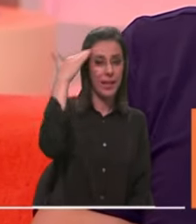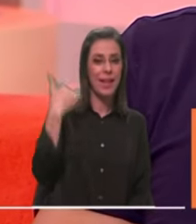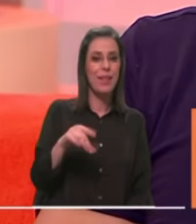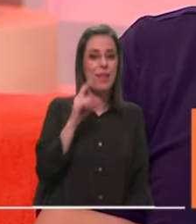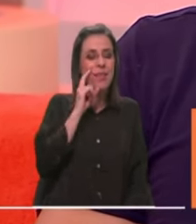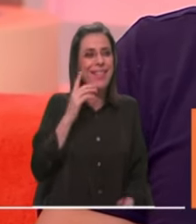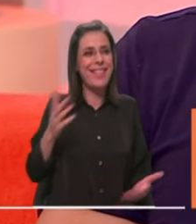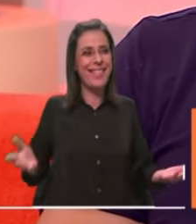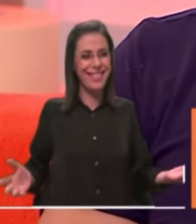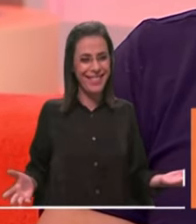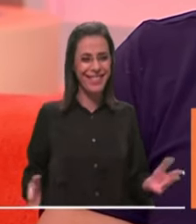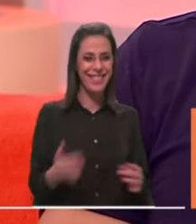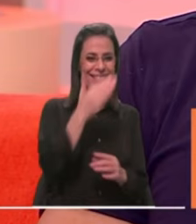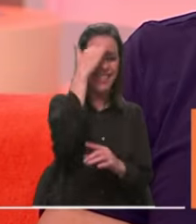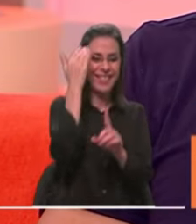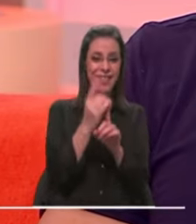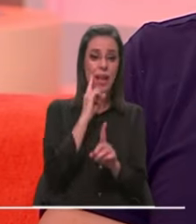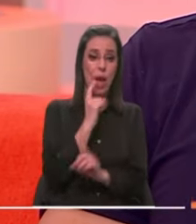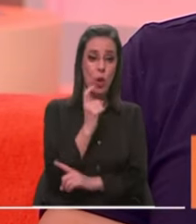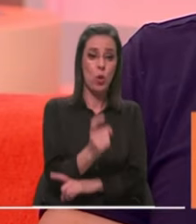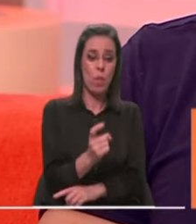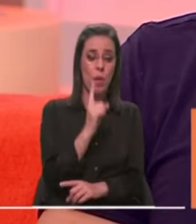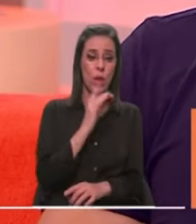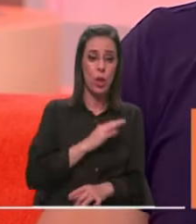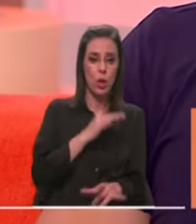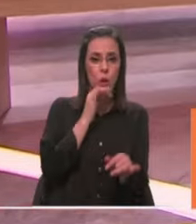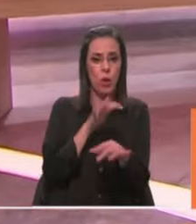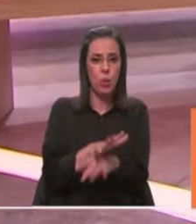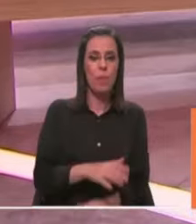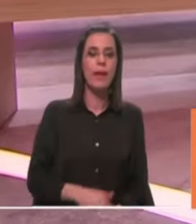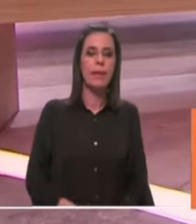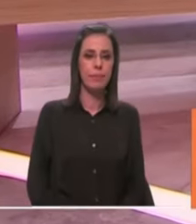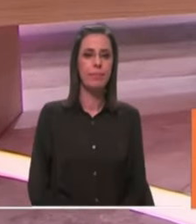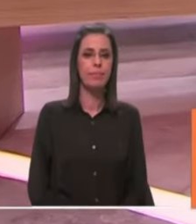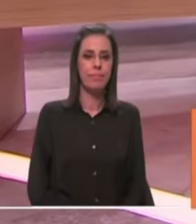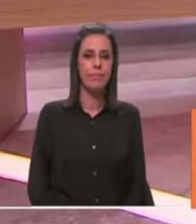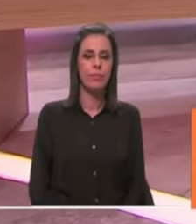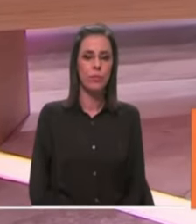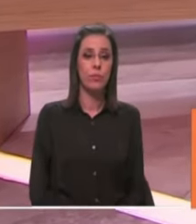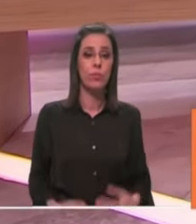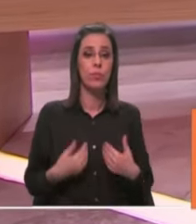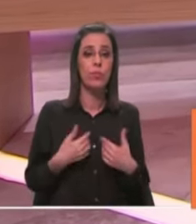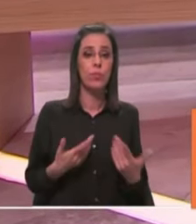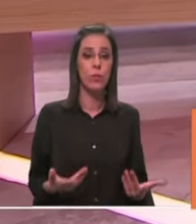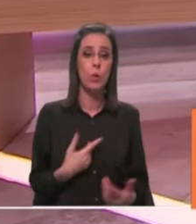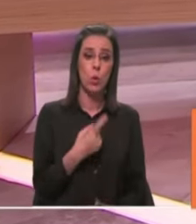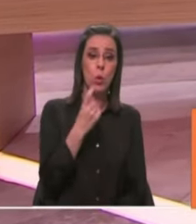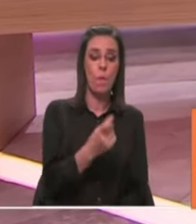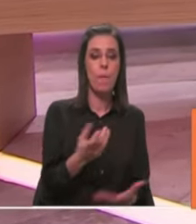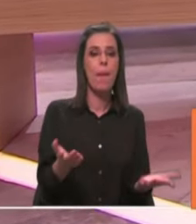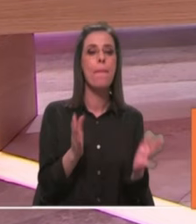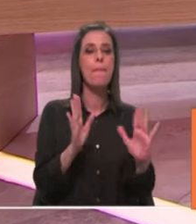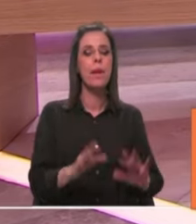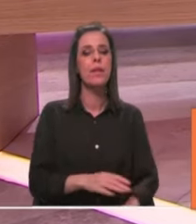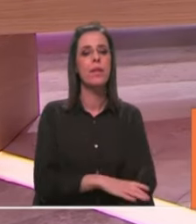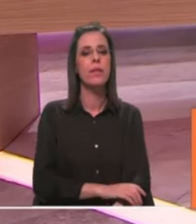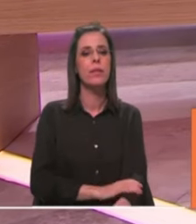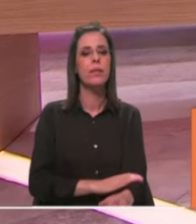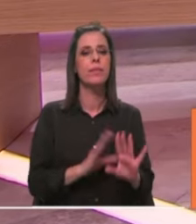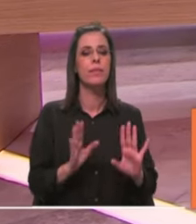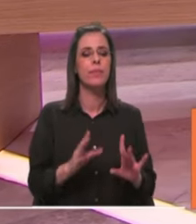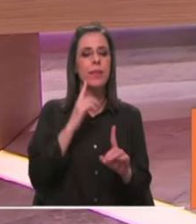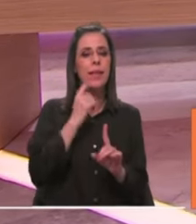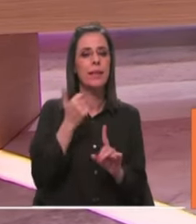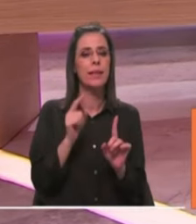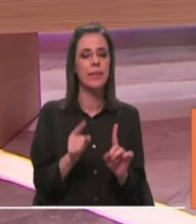defender é difícil defer é o vilão da Senhora do mar não é sim eh sou o vilão Mas acima de